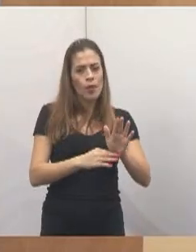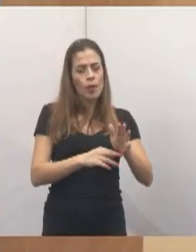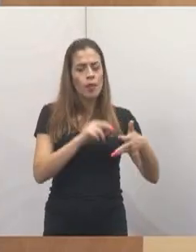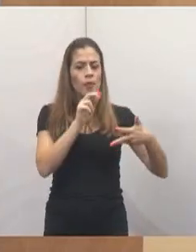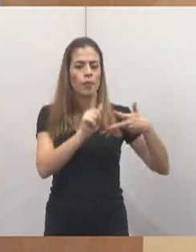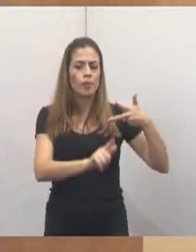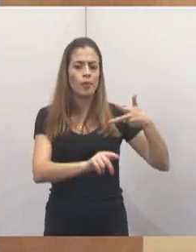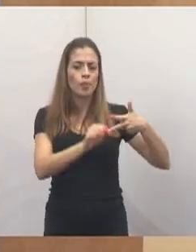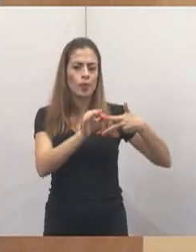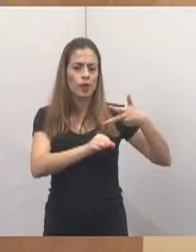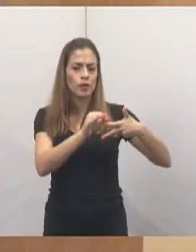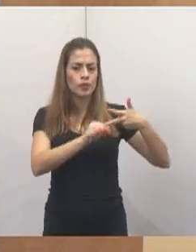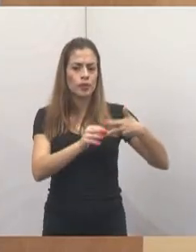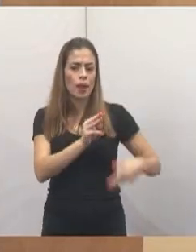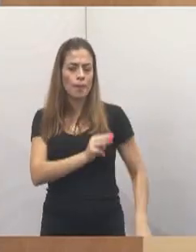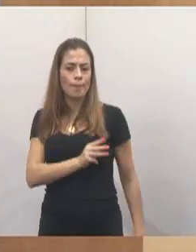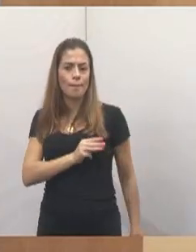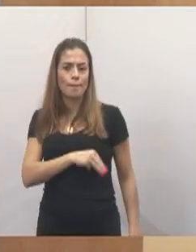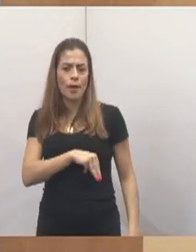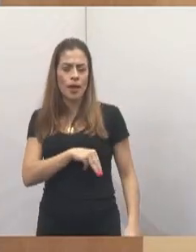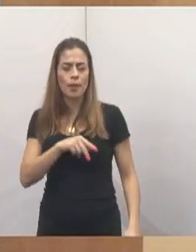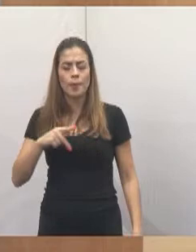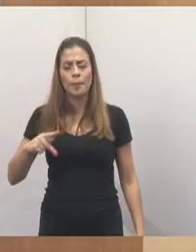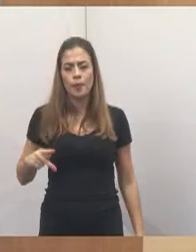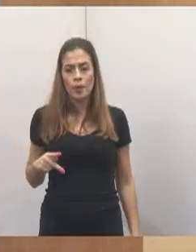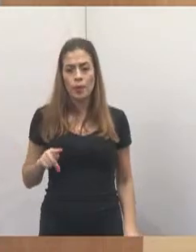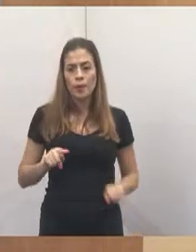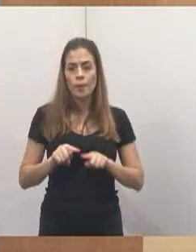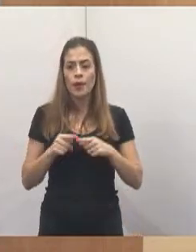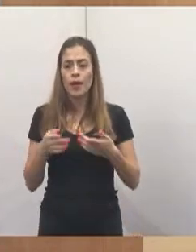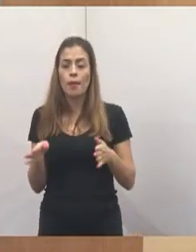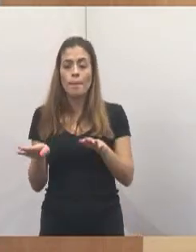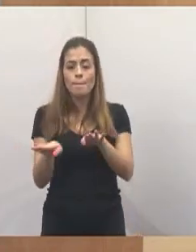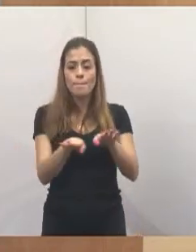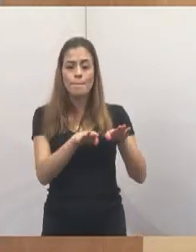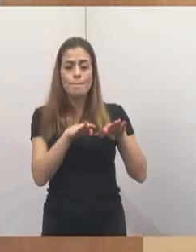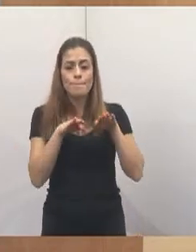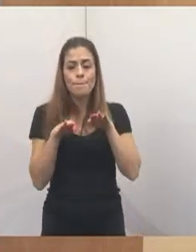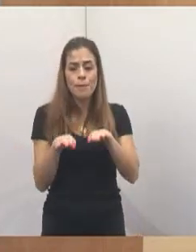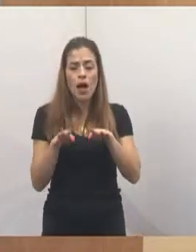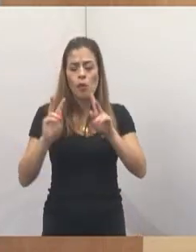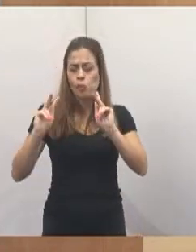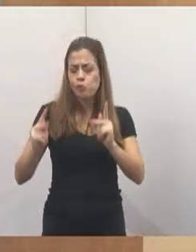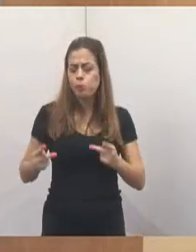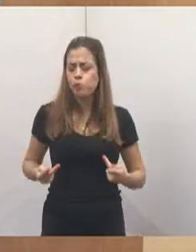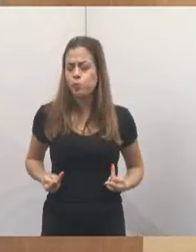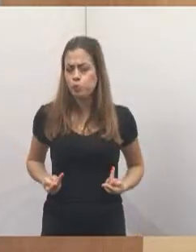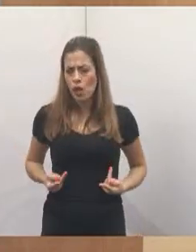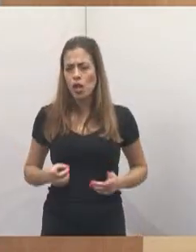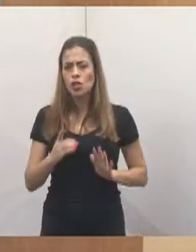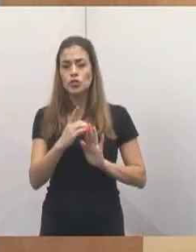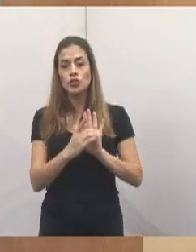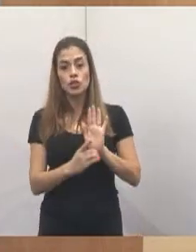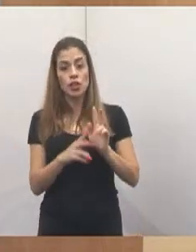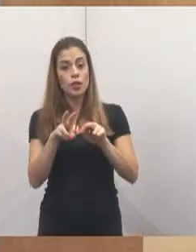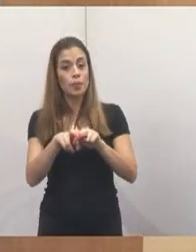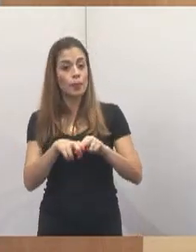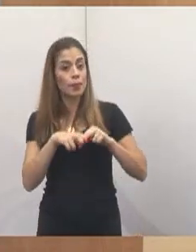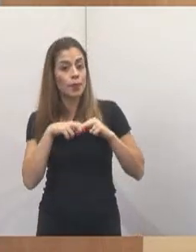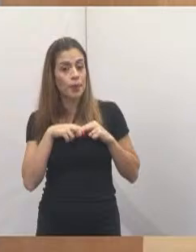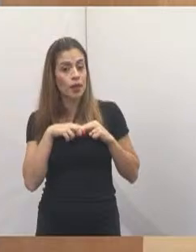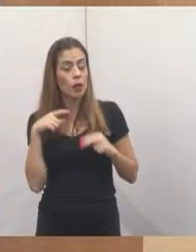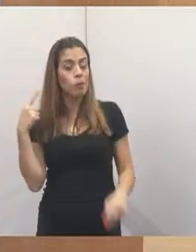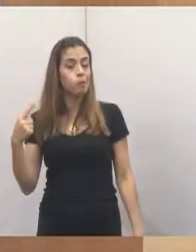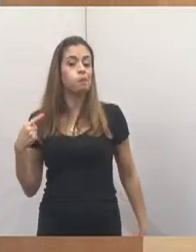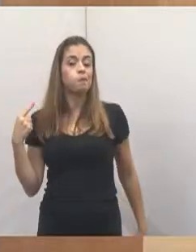Ministério Público. Há paridade de armas, a paridade de reconhecimento de direitos. E é por isso que a